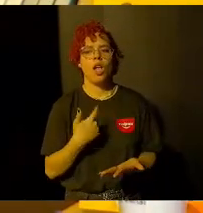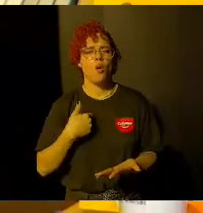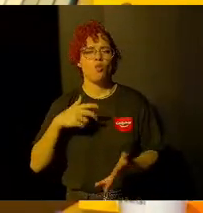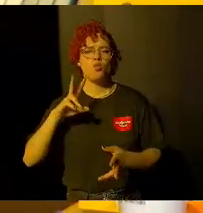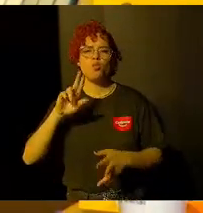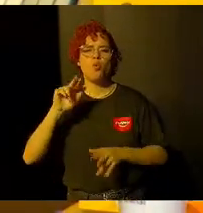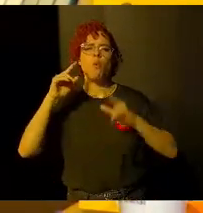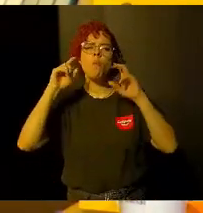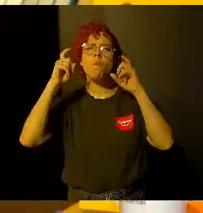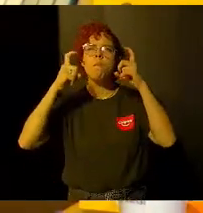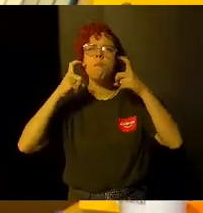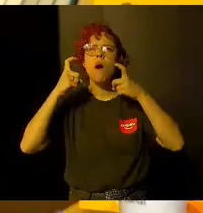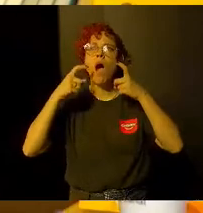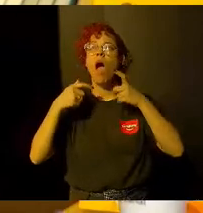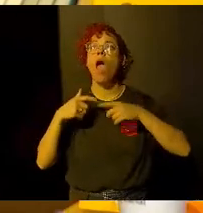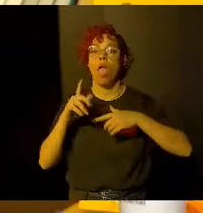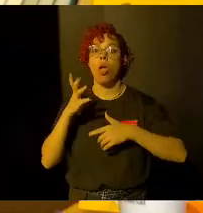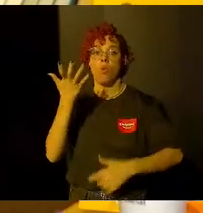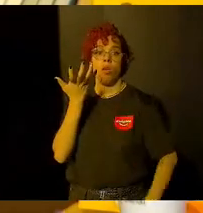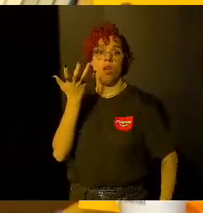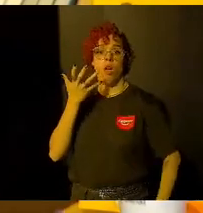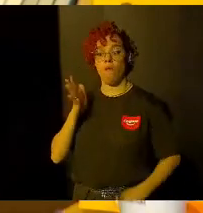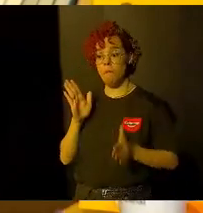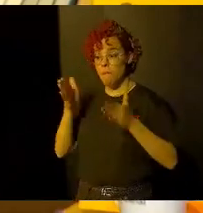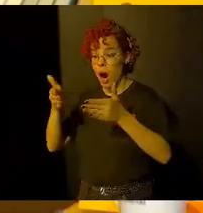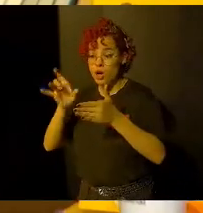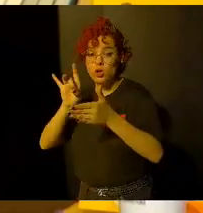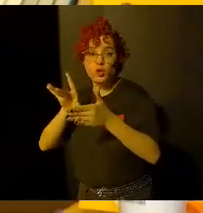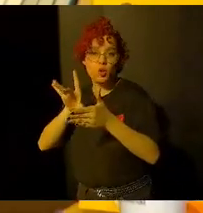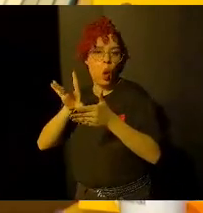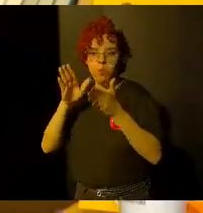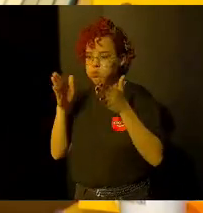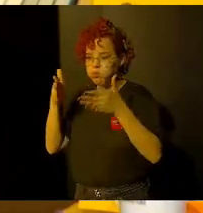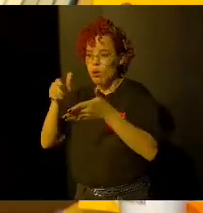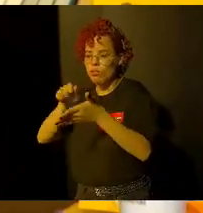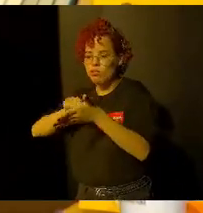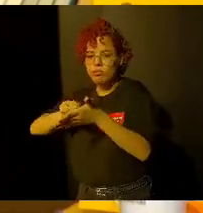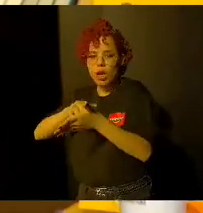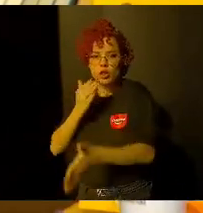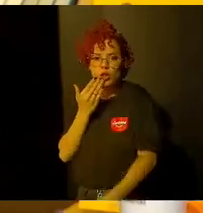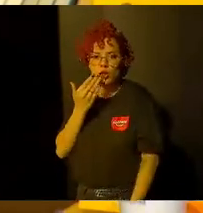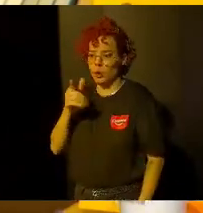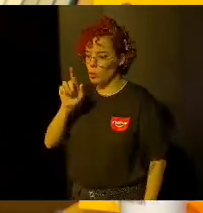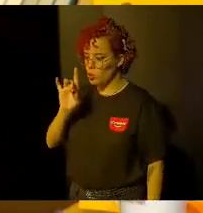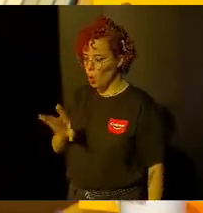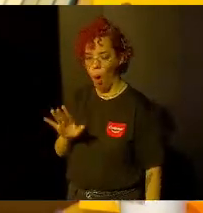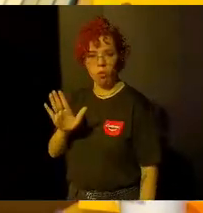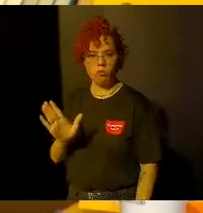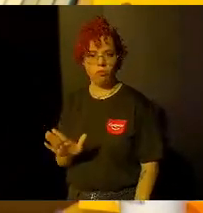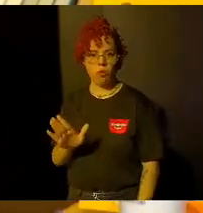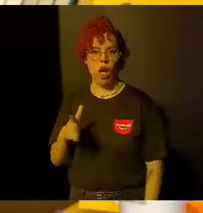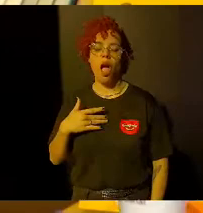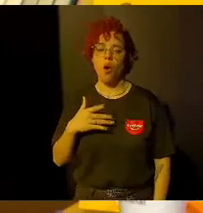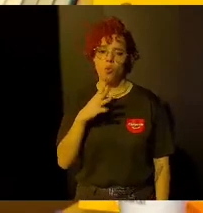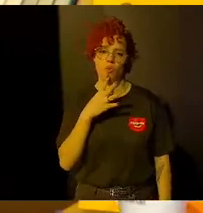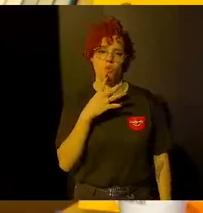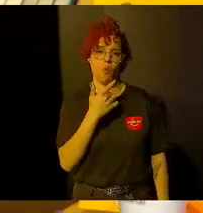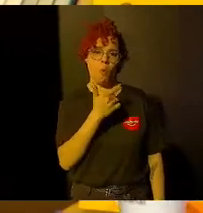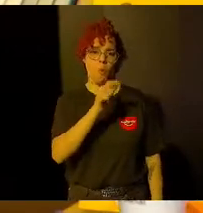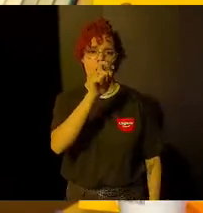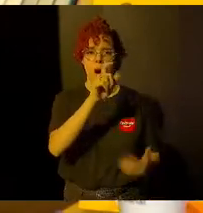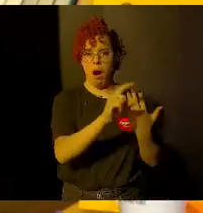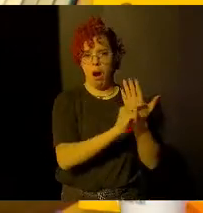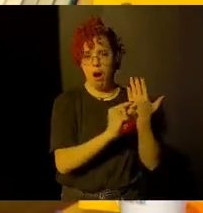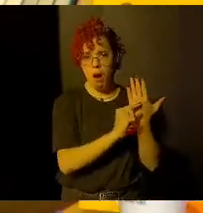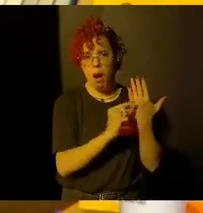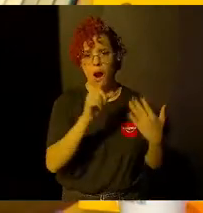em buscar um estilo eu conheço escritores escritoras que tem grandes estilos a grande Clarice Lispector por exemplo se vê